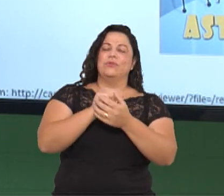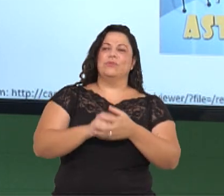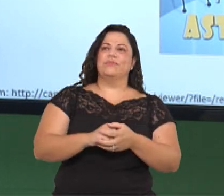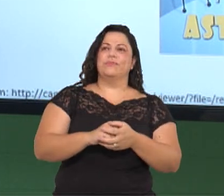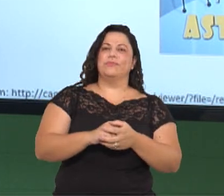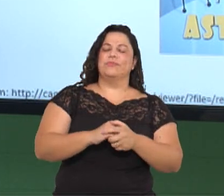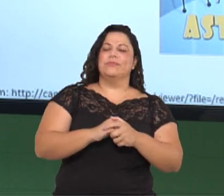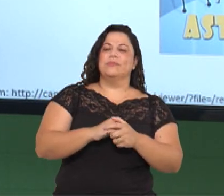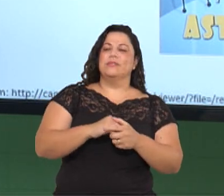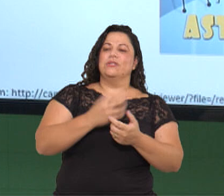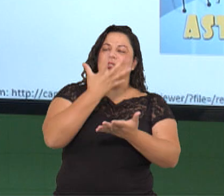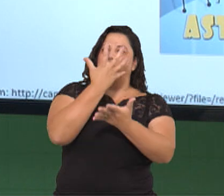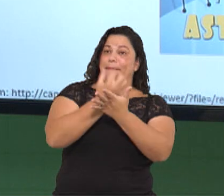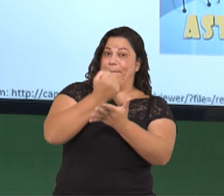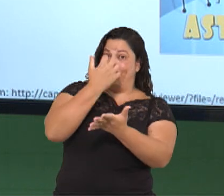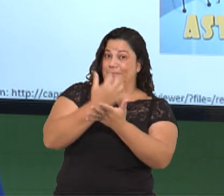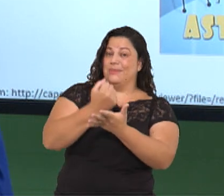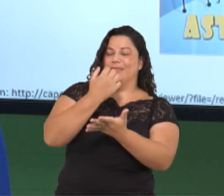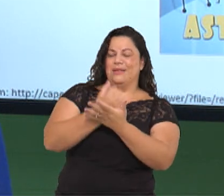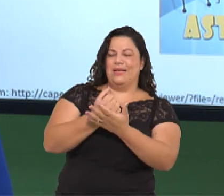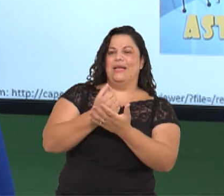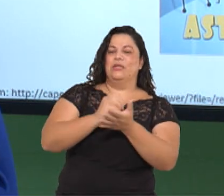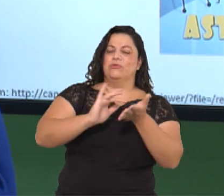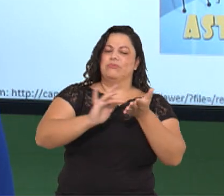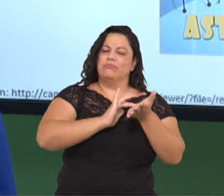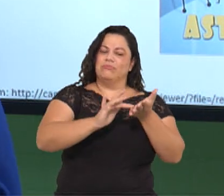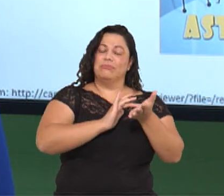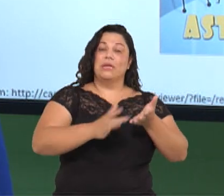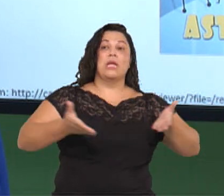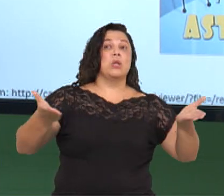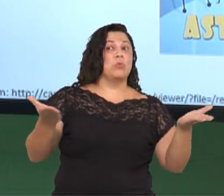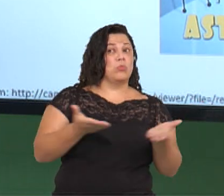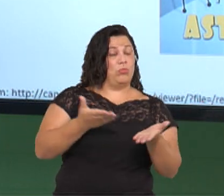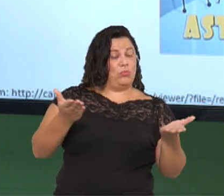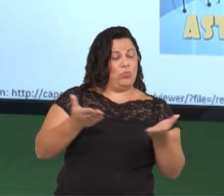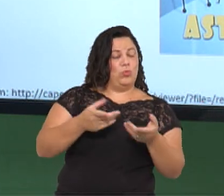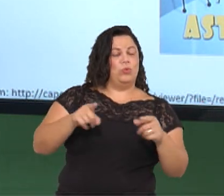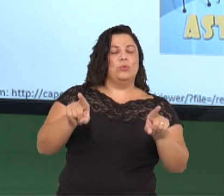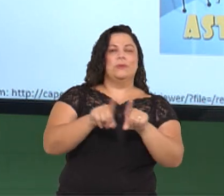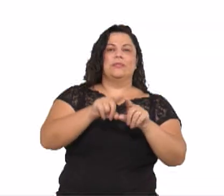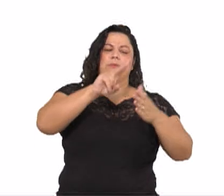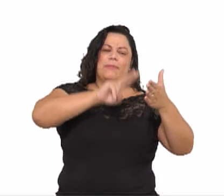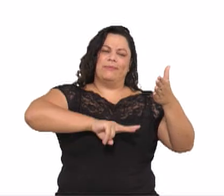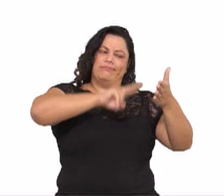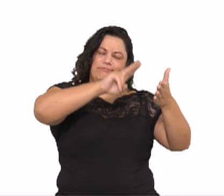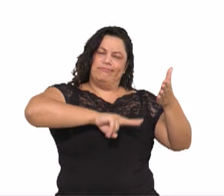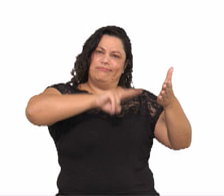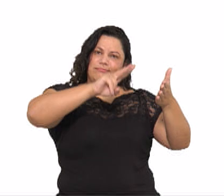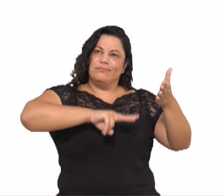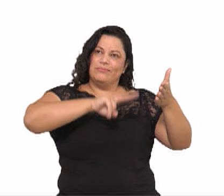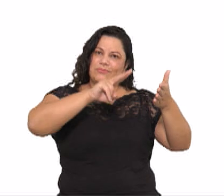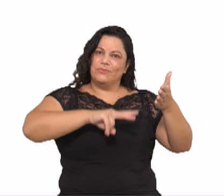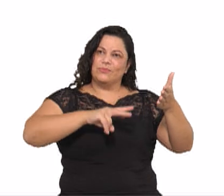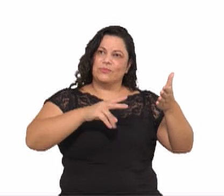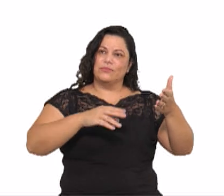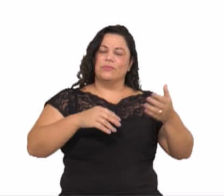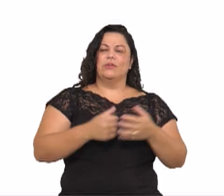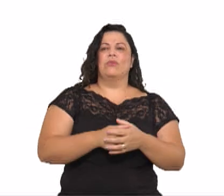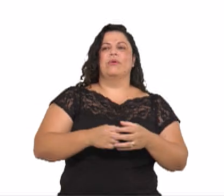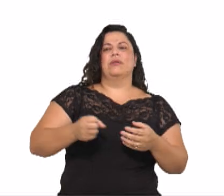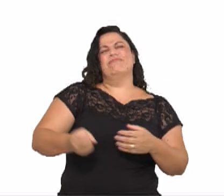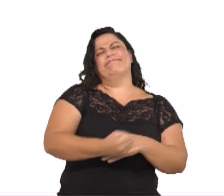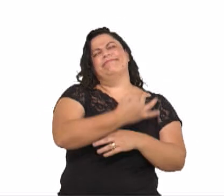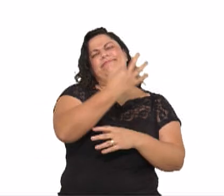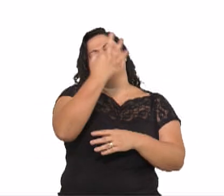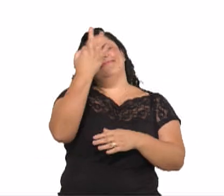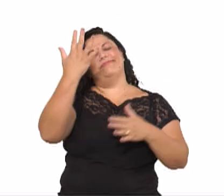de aplicativo para celular e hoje eu trago uma sugestão de uma leitura. Várias vezes eu já conversei com vocês sobre